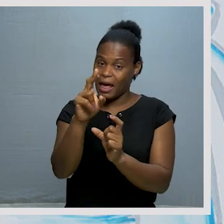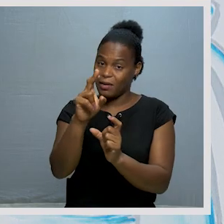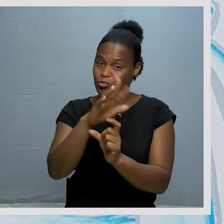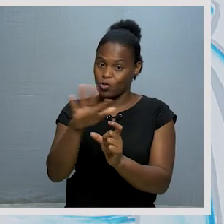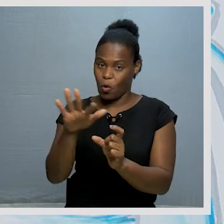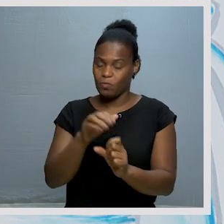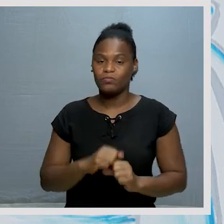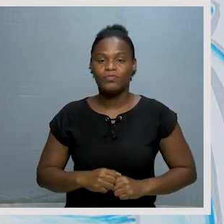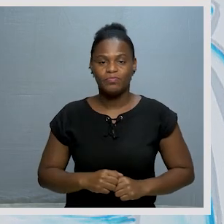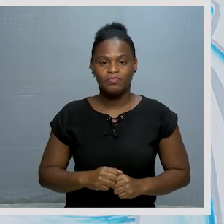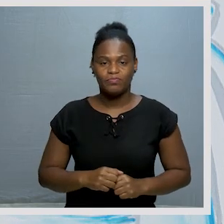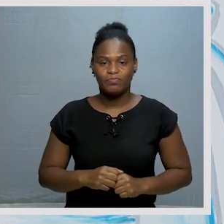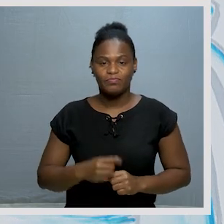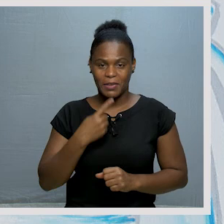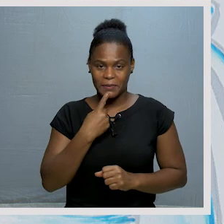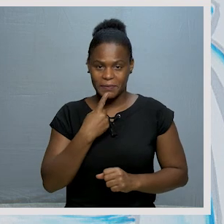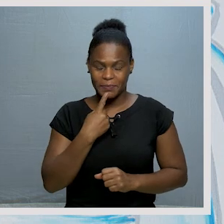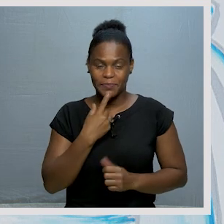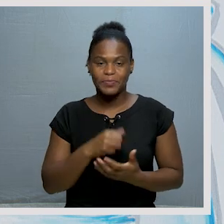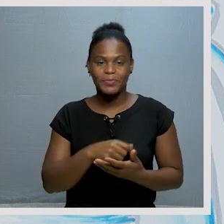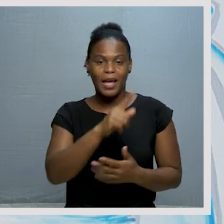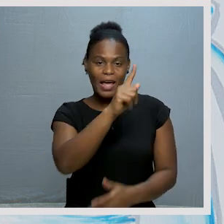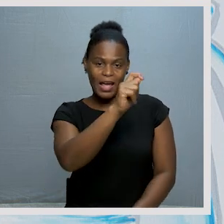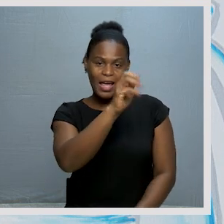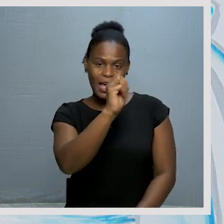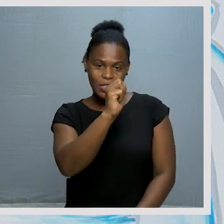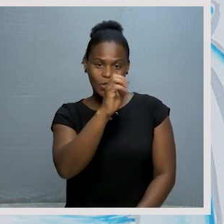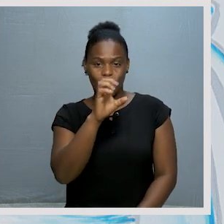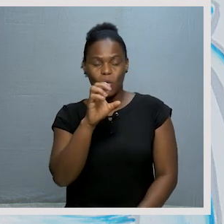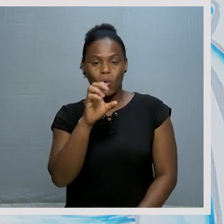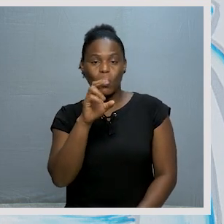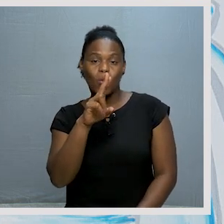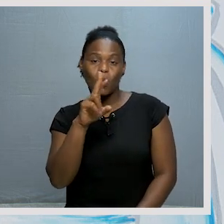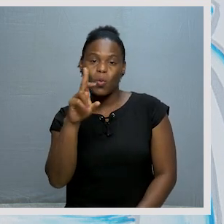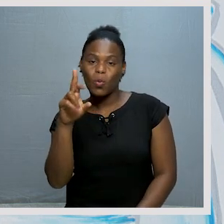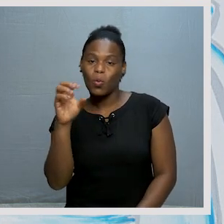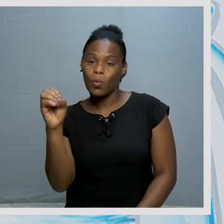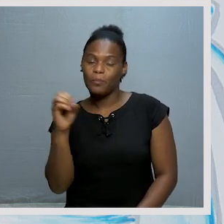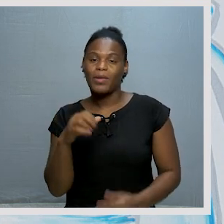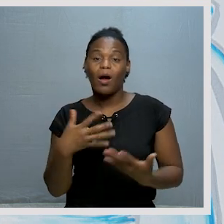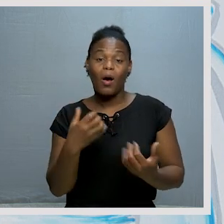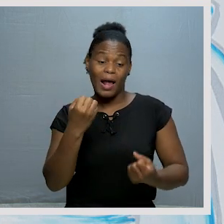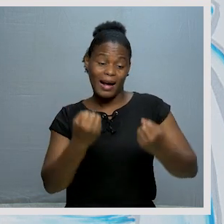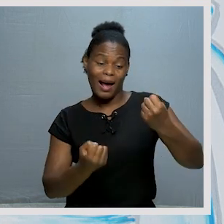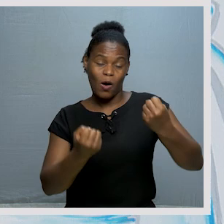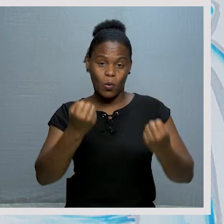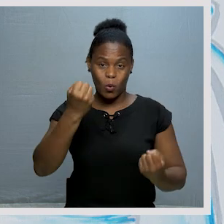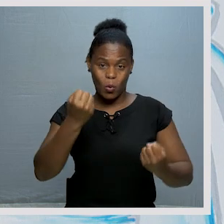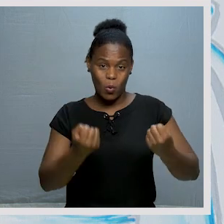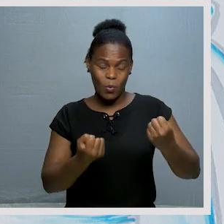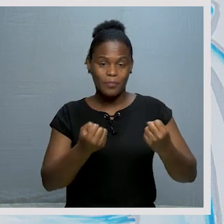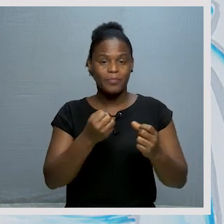é que vai ficar nesse espaço. Um R. De seguida, nós temos carro. Para